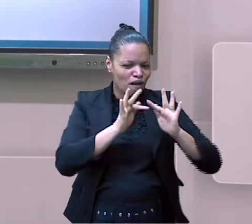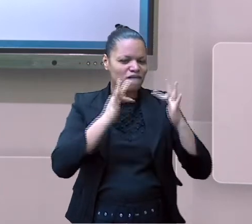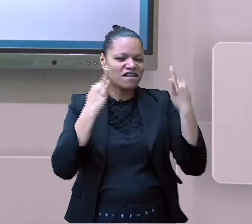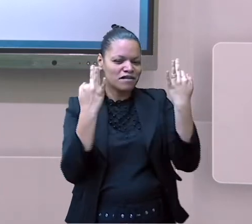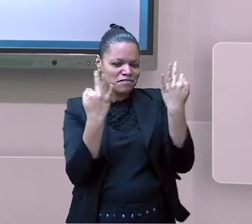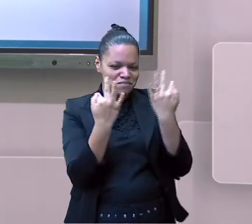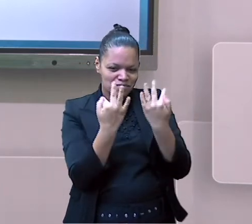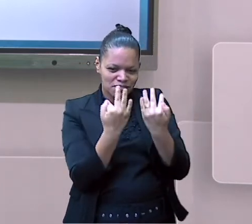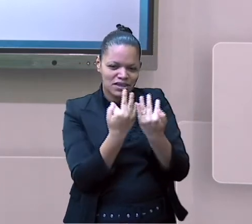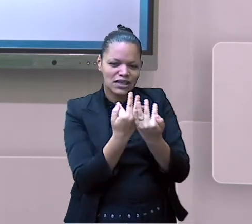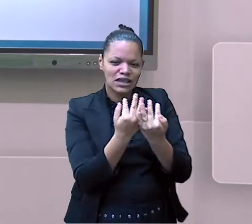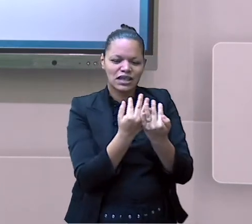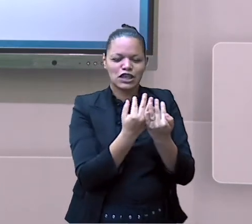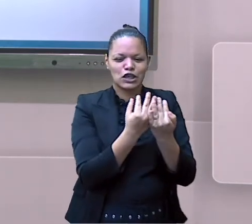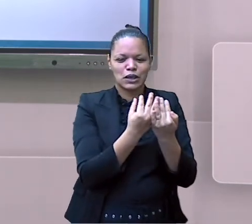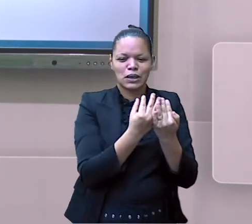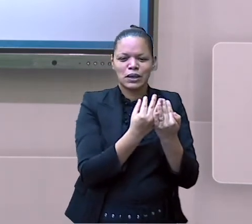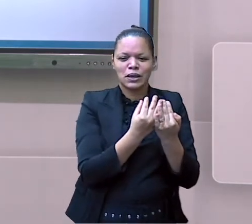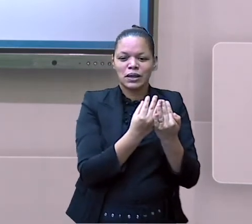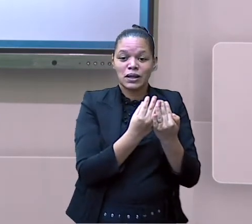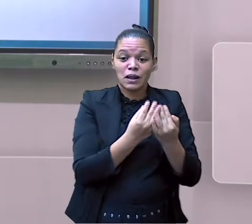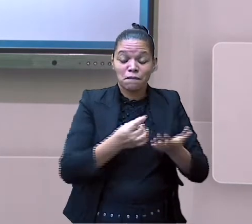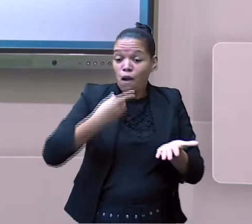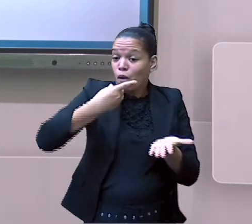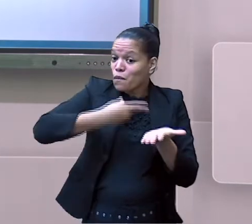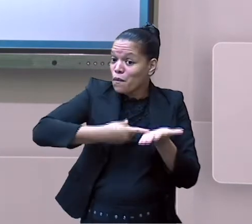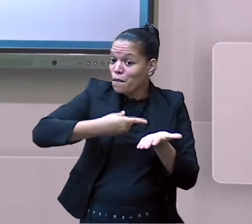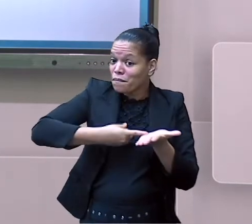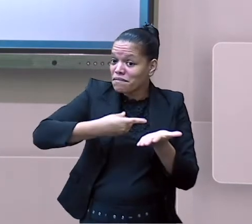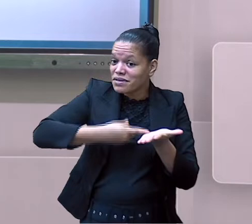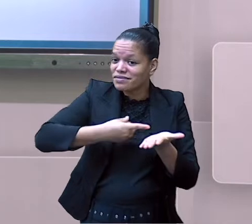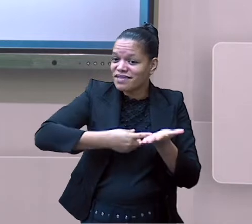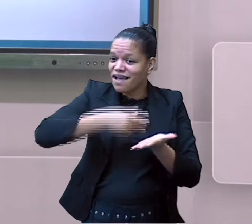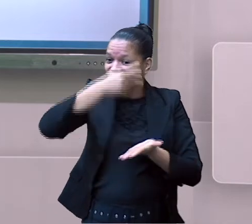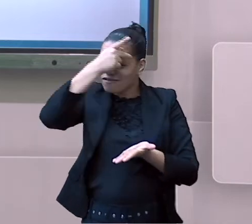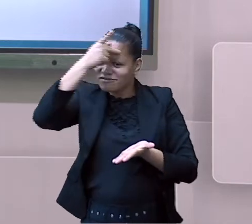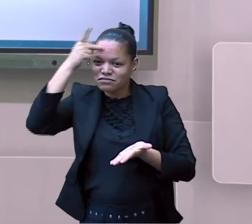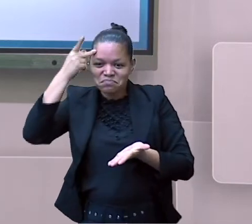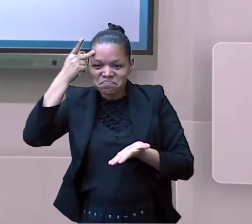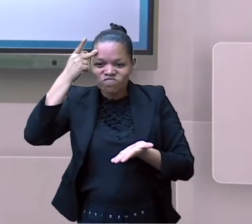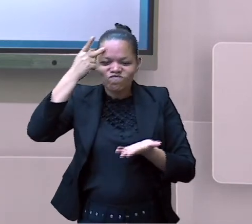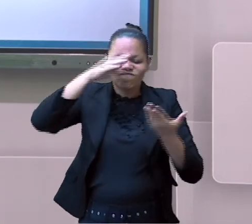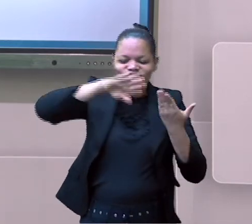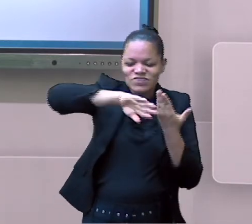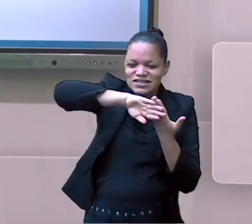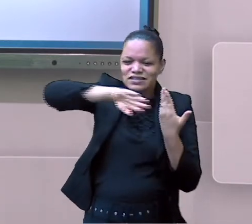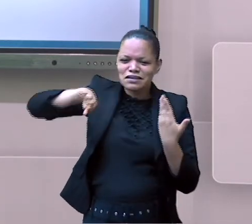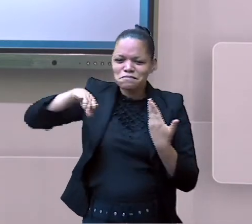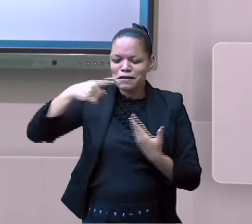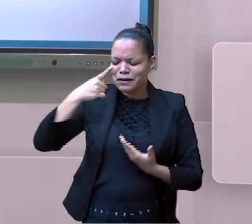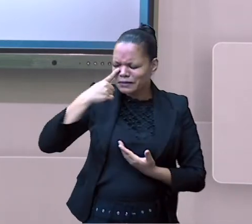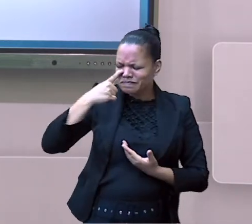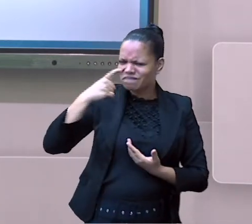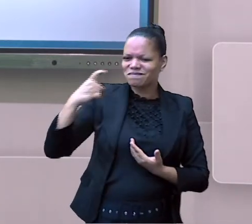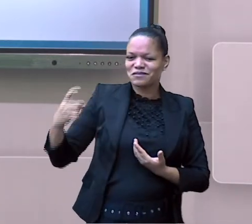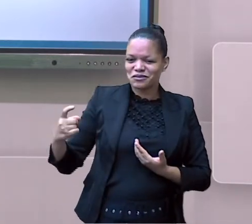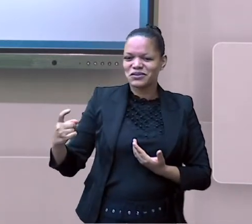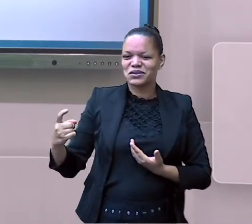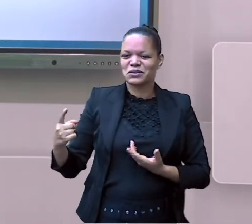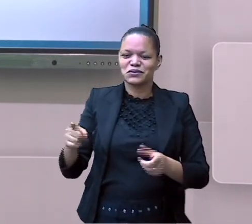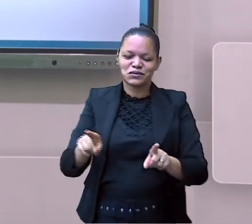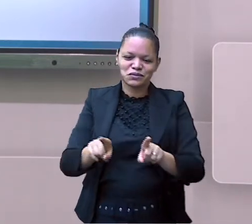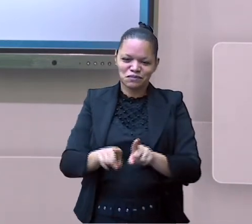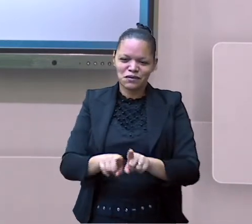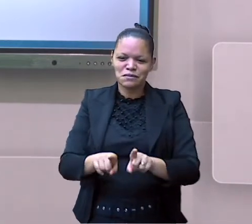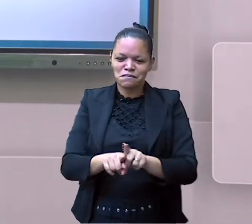vamos separar os lixos na sacola, vamos ter uma atitude para estar ajudando o